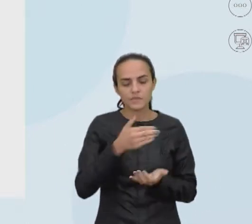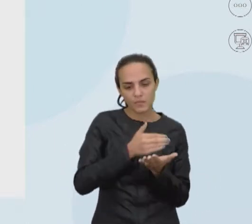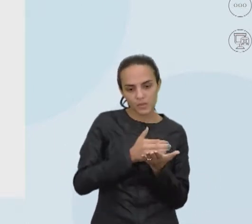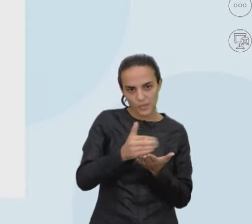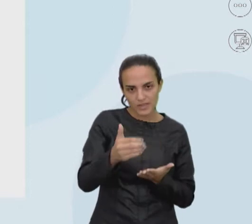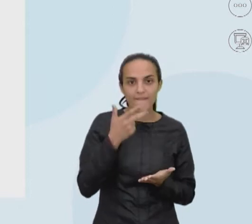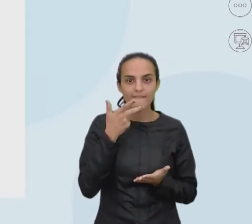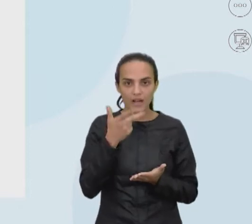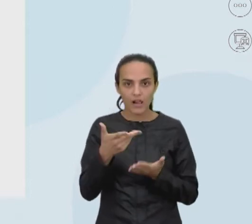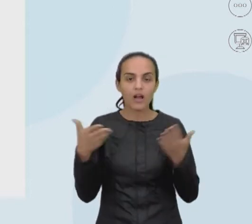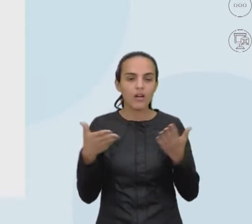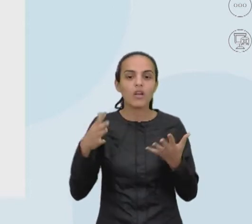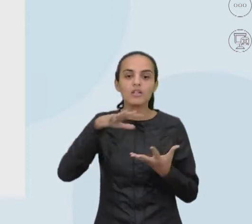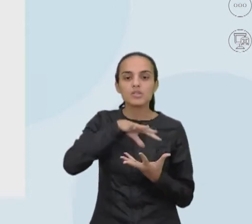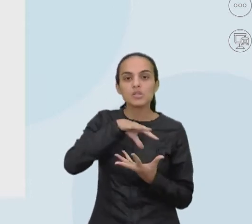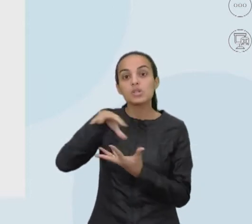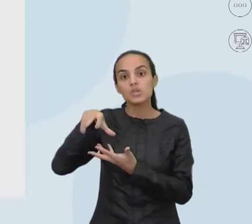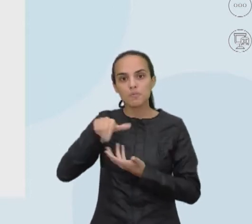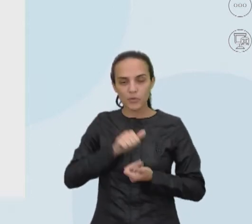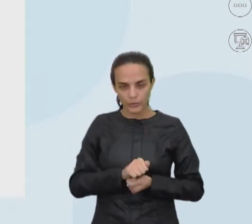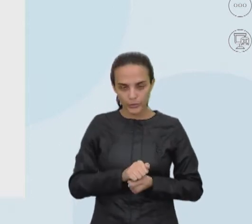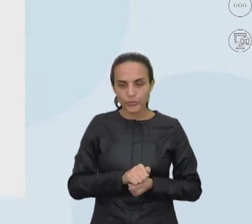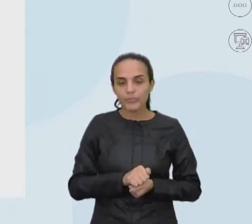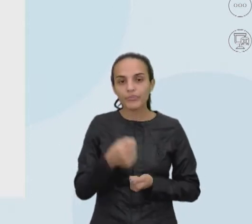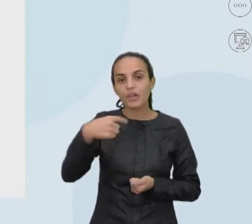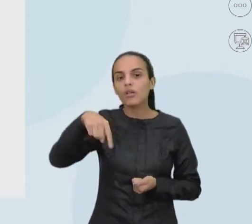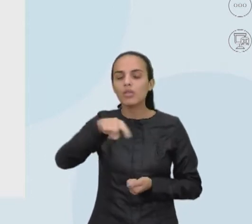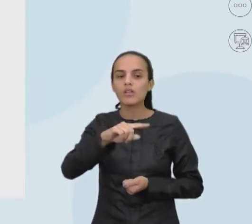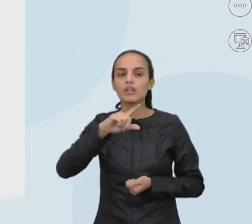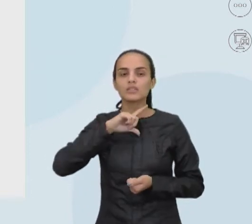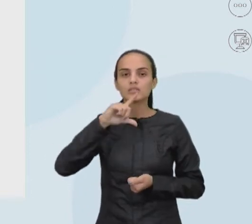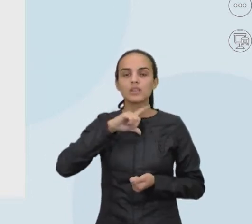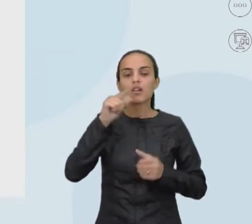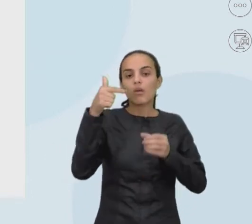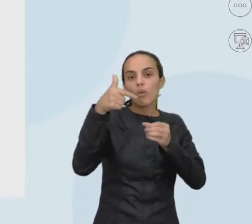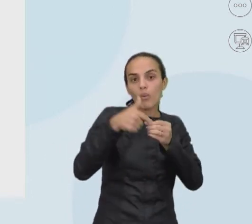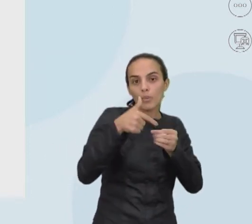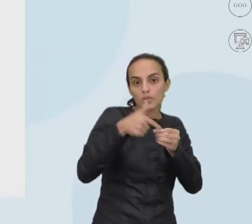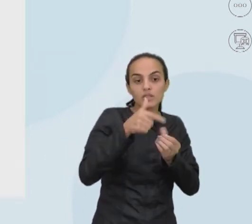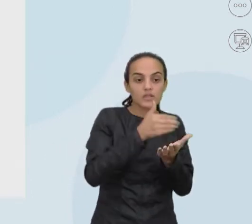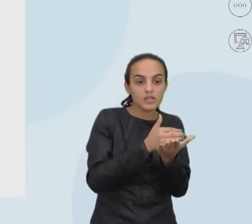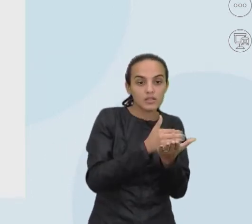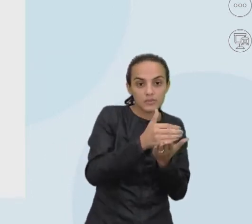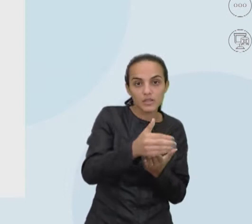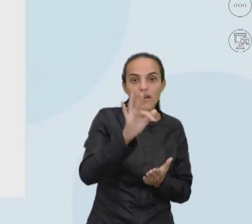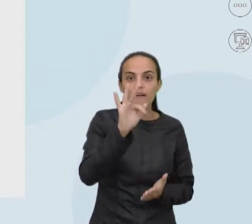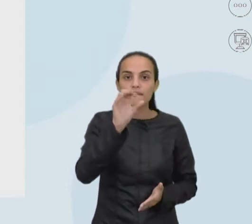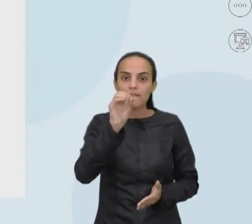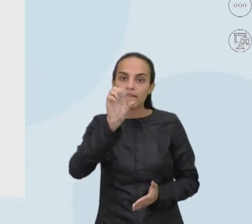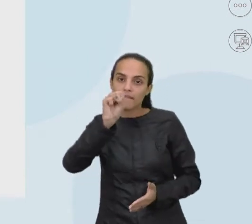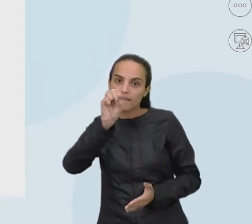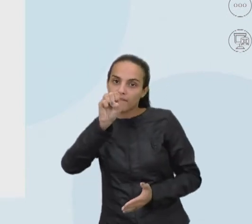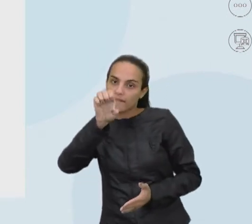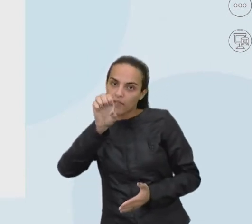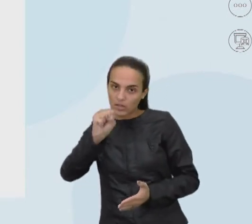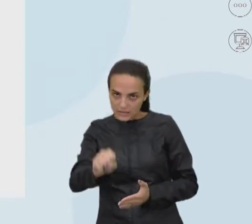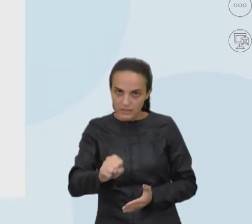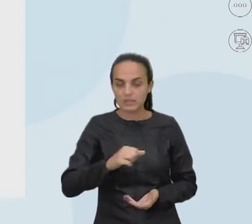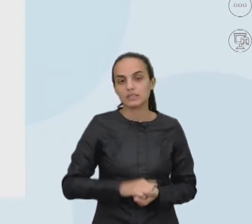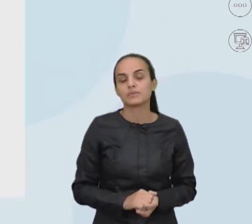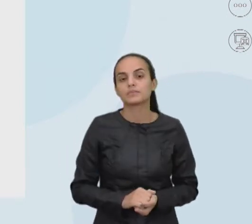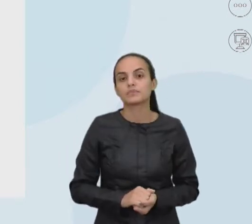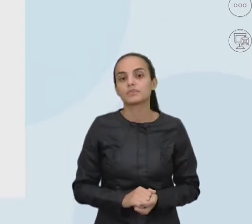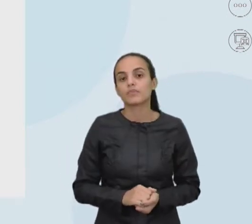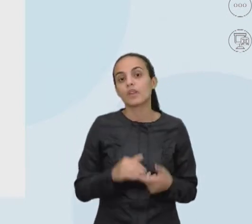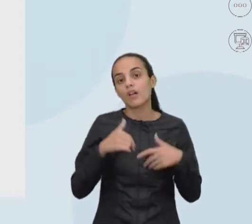falar um pouquinho de mundo. A gente tem aí combustíveis, né, de origem fóssil, que é petróleo,